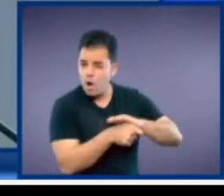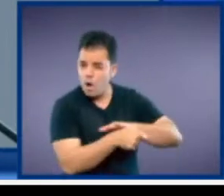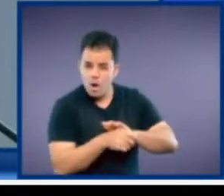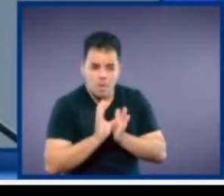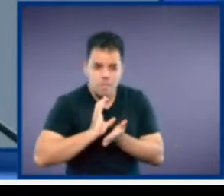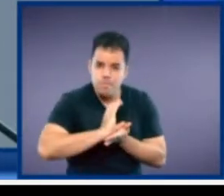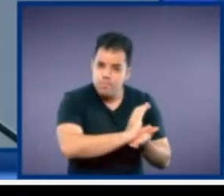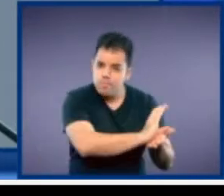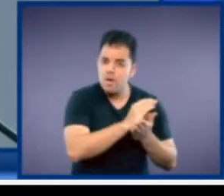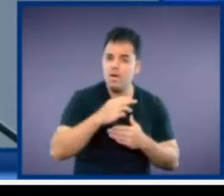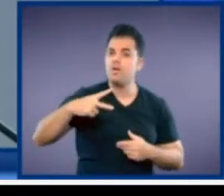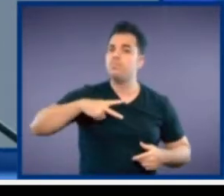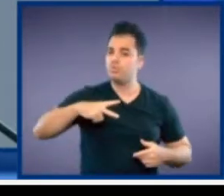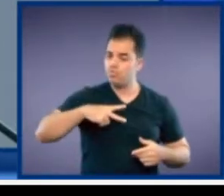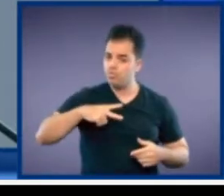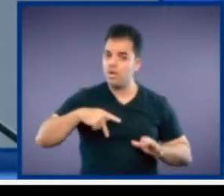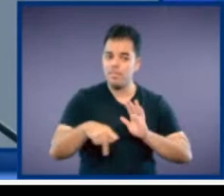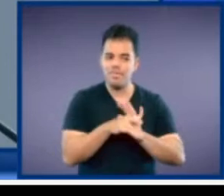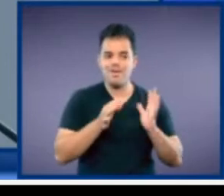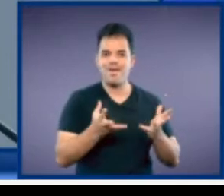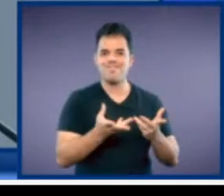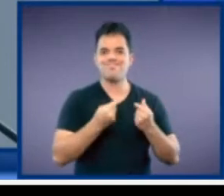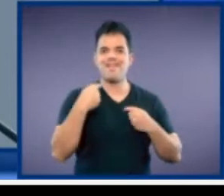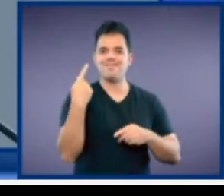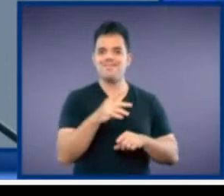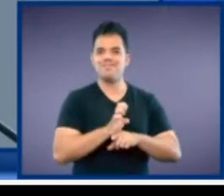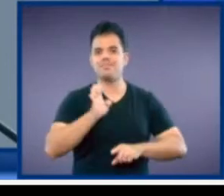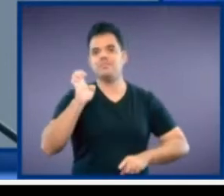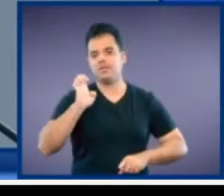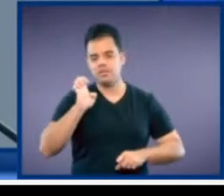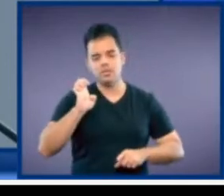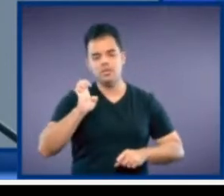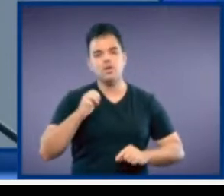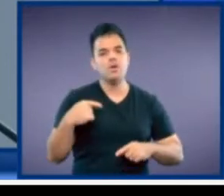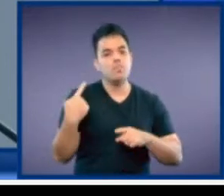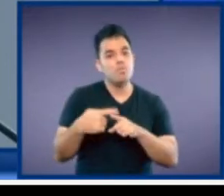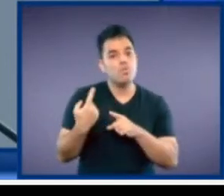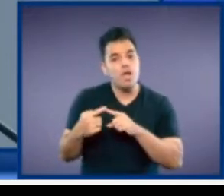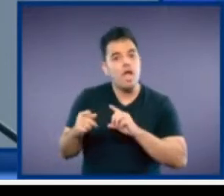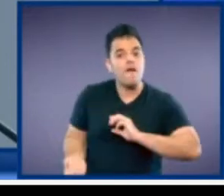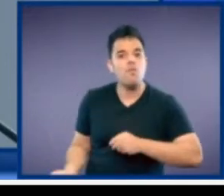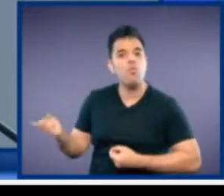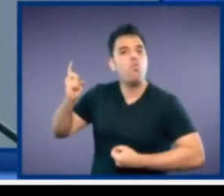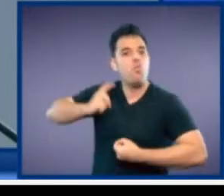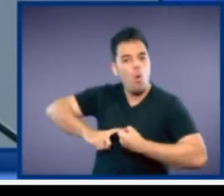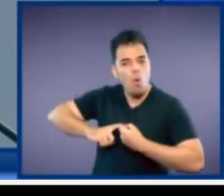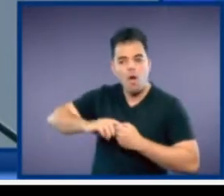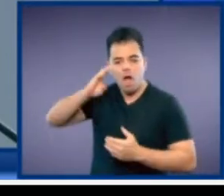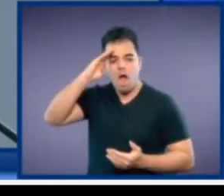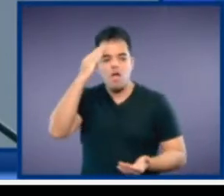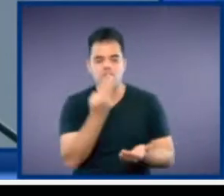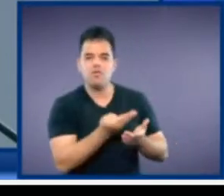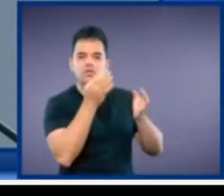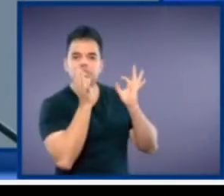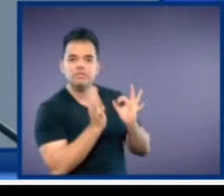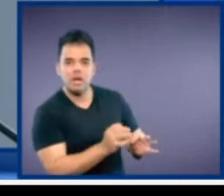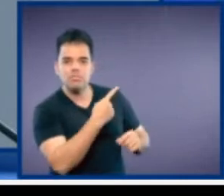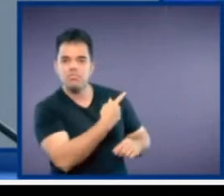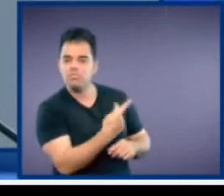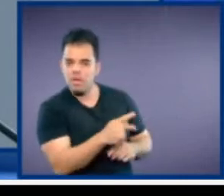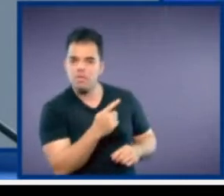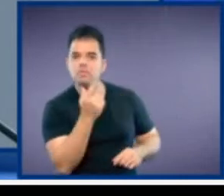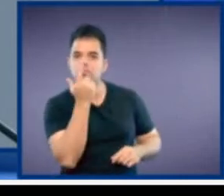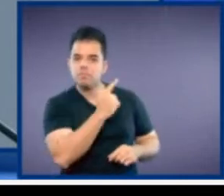privados atraídos para o Estado. Isso porque o Estado voltou a ter credibilidade, coisa que não tinha